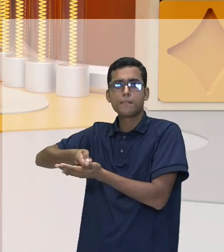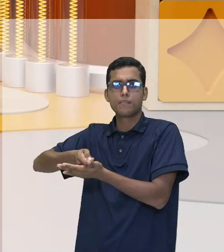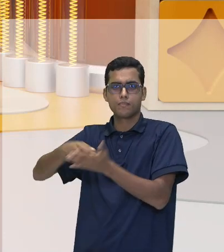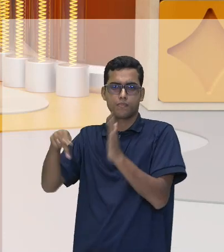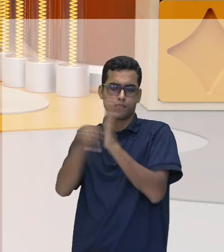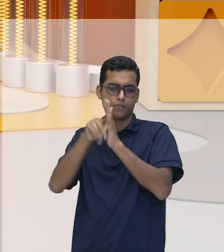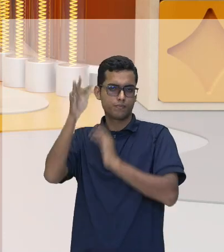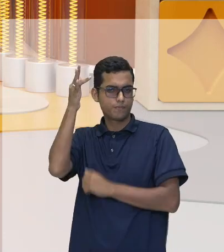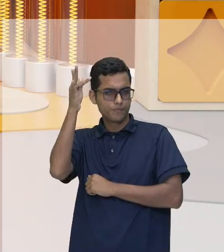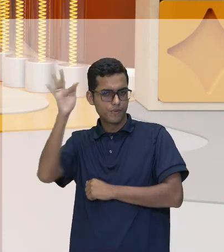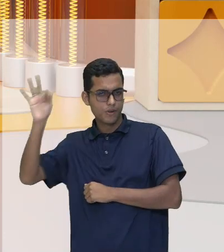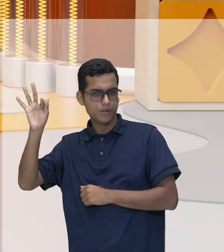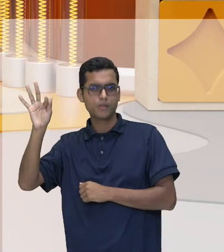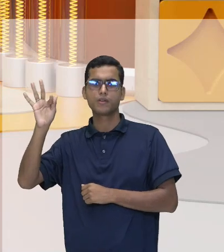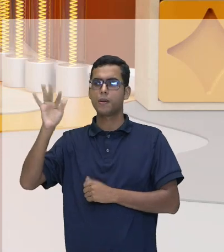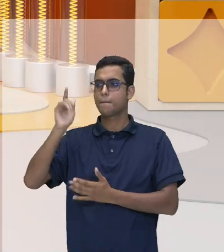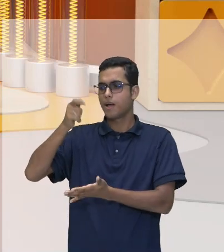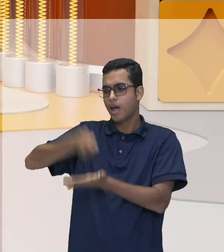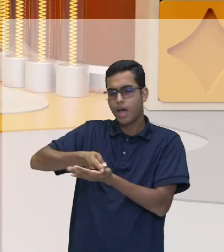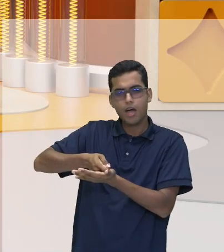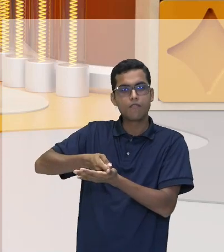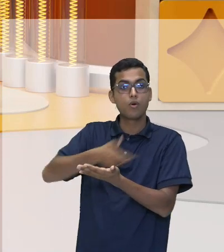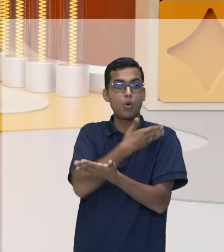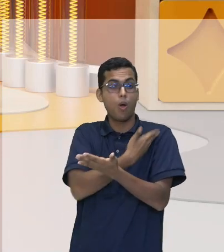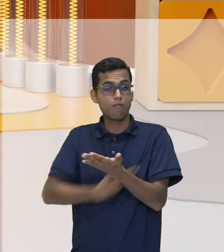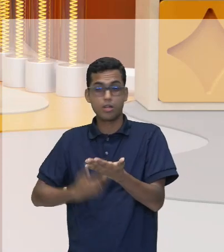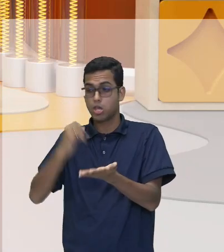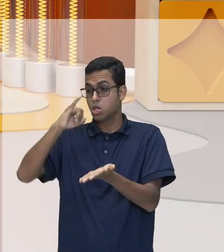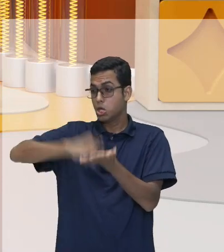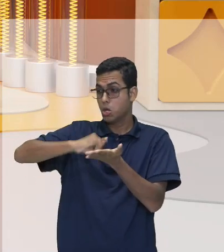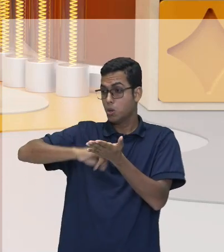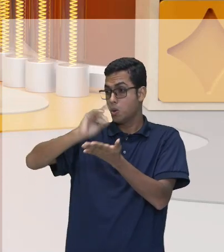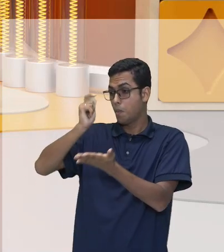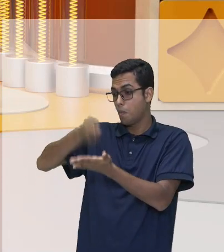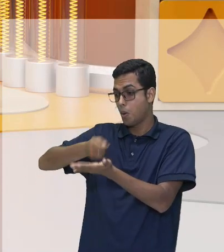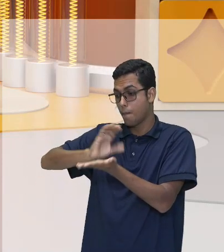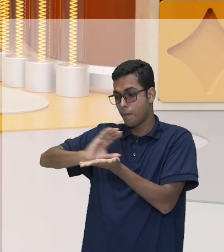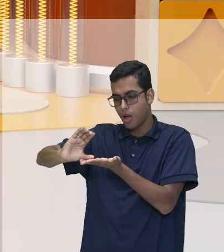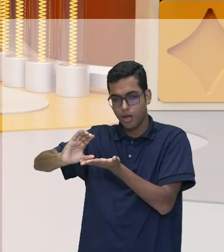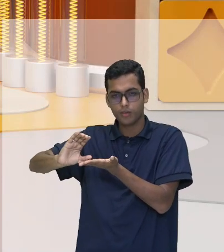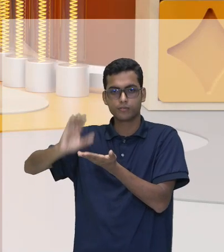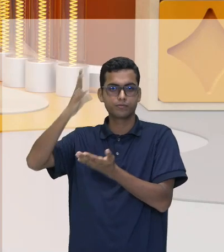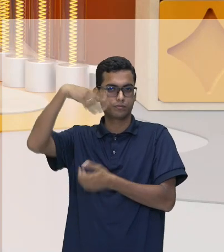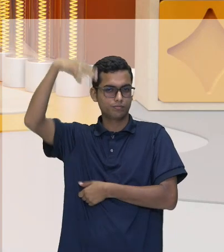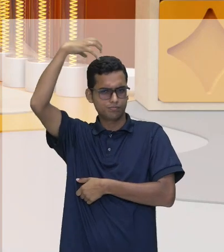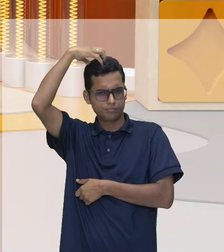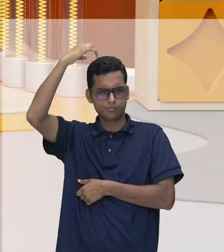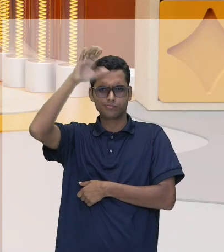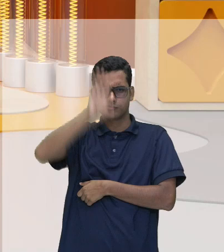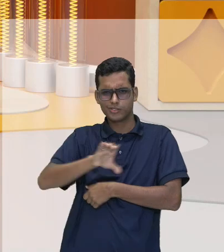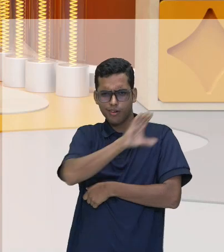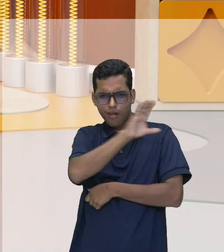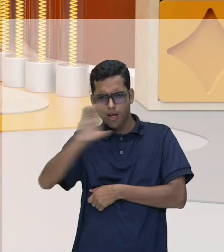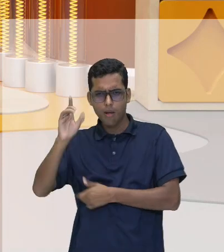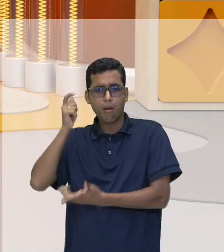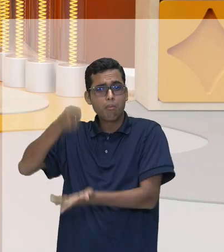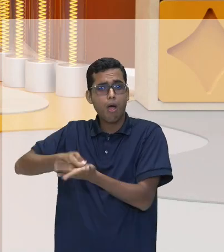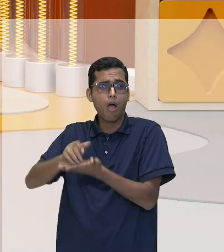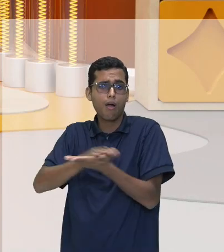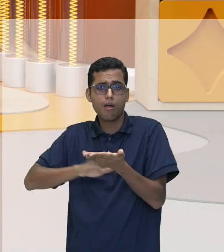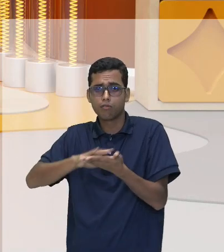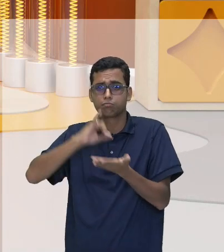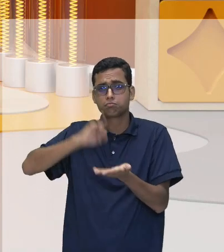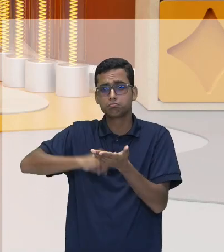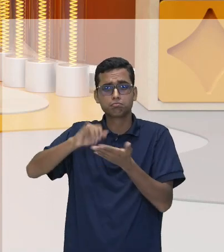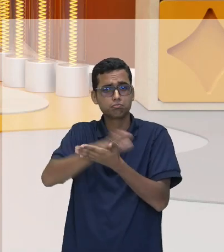promover o uso da razão, o uso da ciência, da experimentação científica científica para começar a